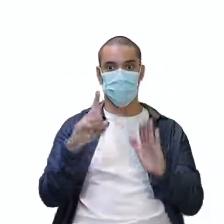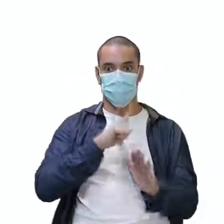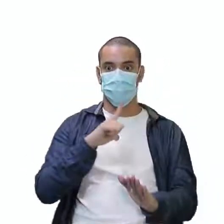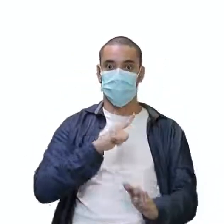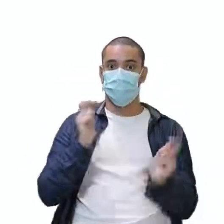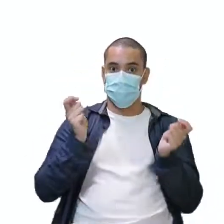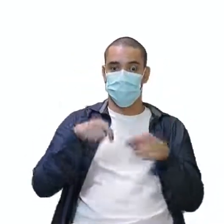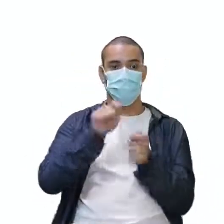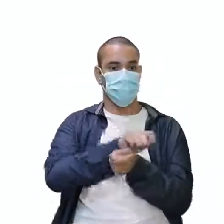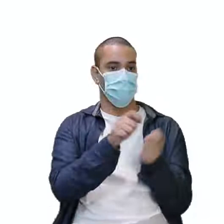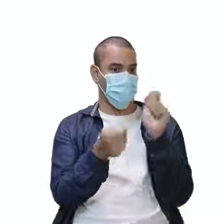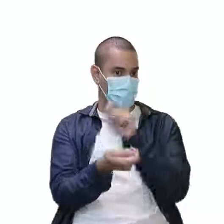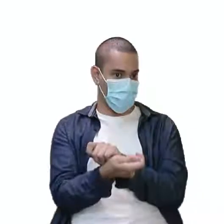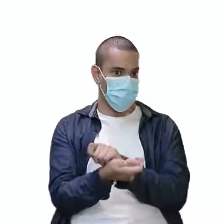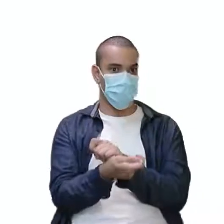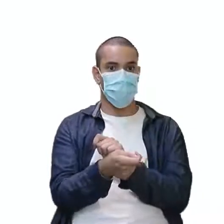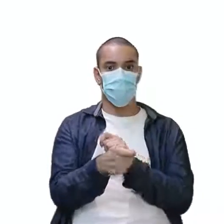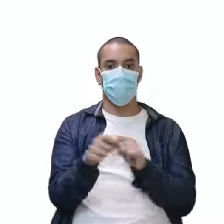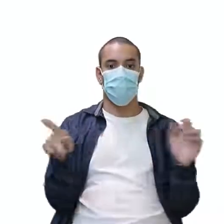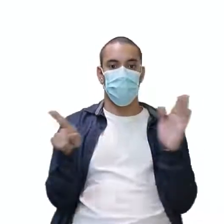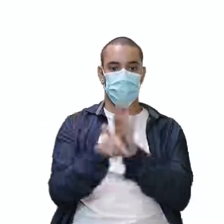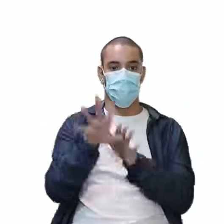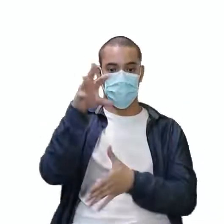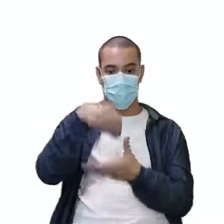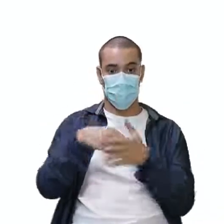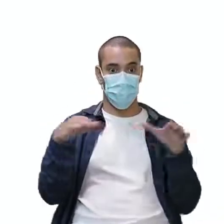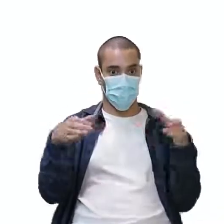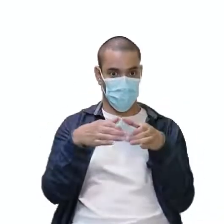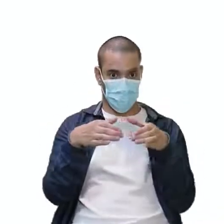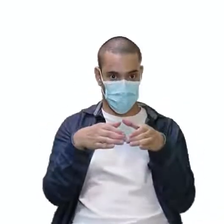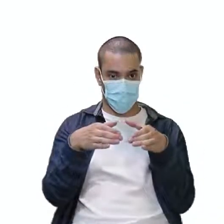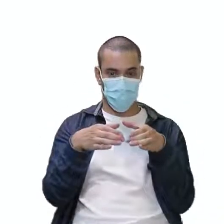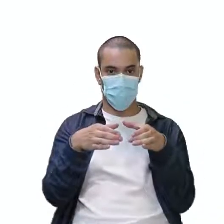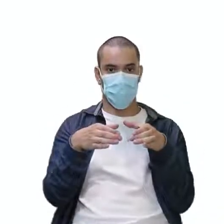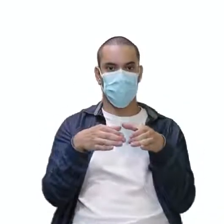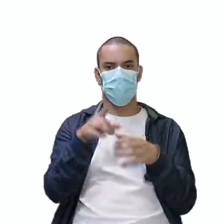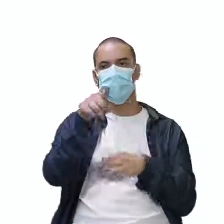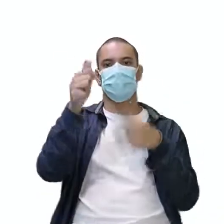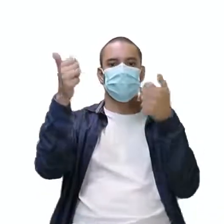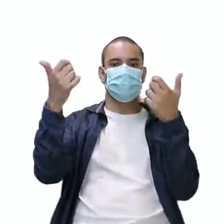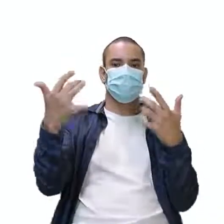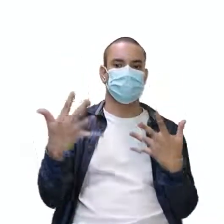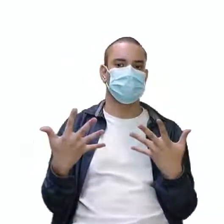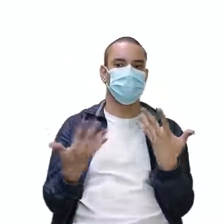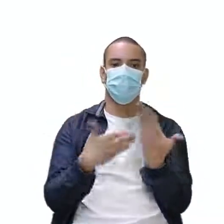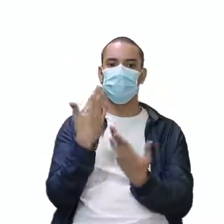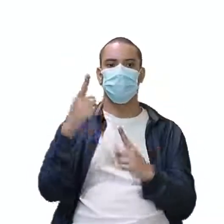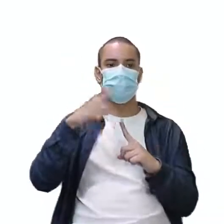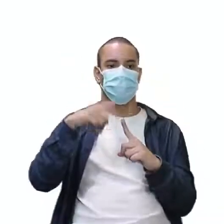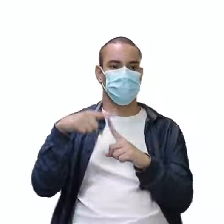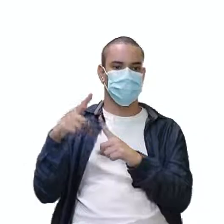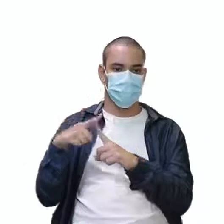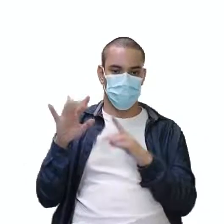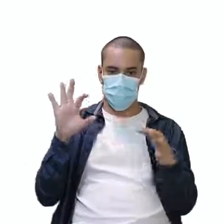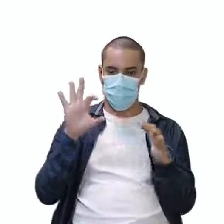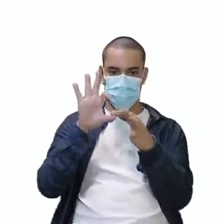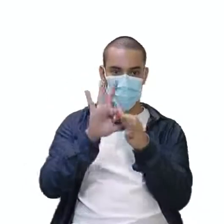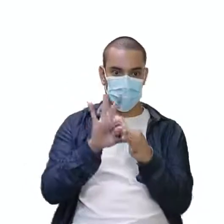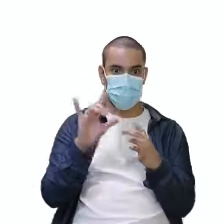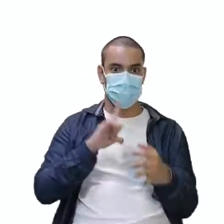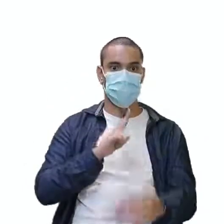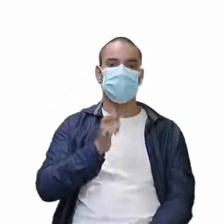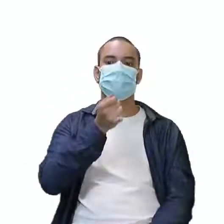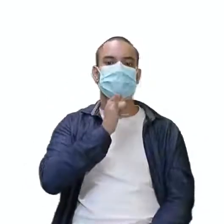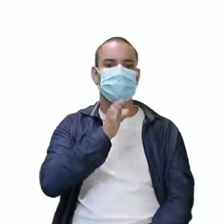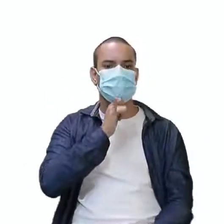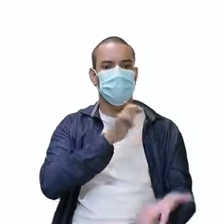êxito adaptativo aos indivíduos de suas espécies. Você vai identificar que tipo de relação ecológica está sendo